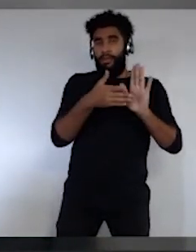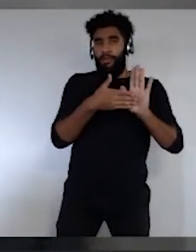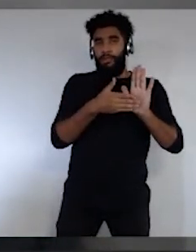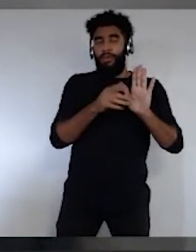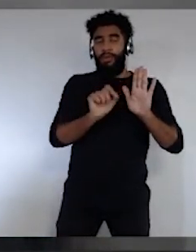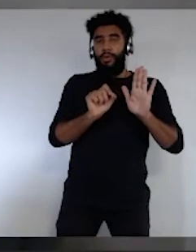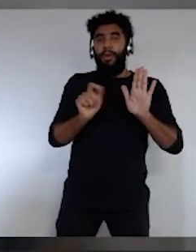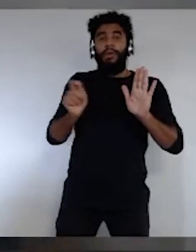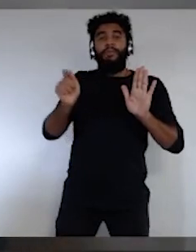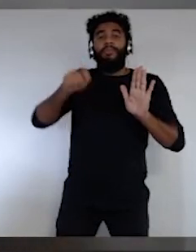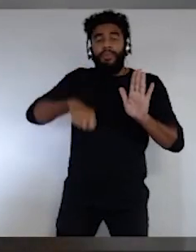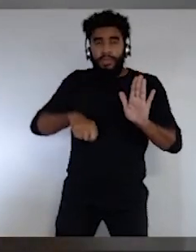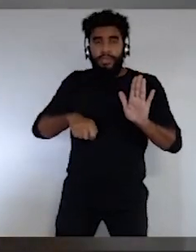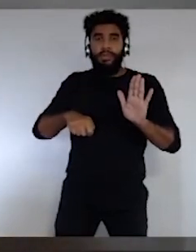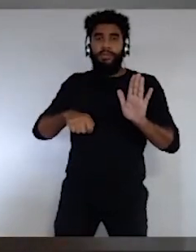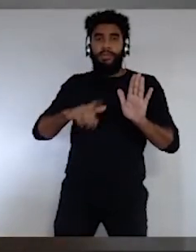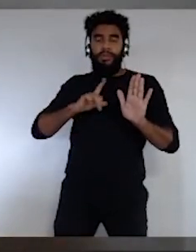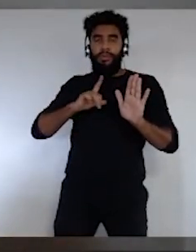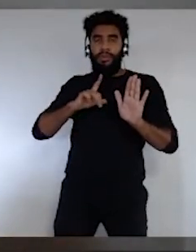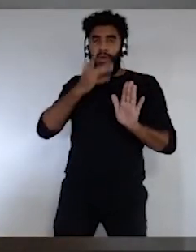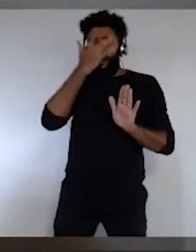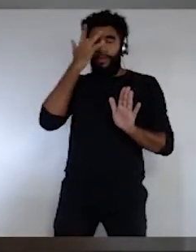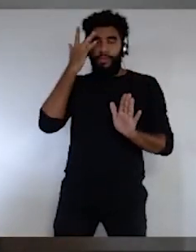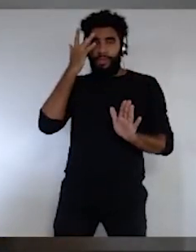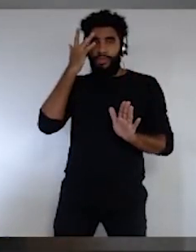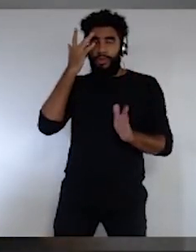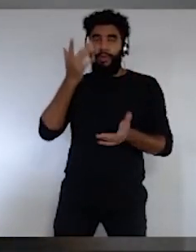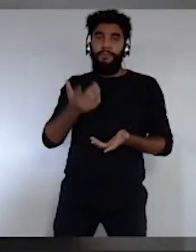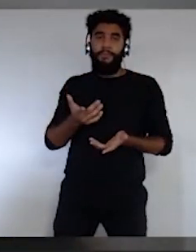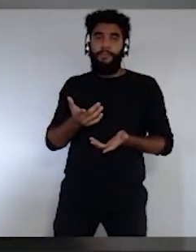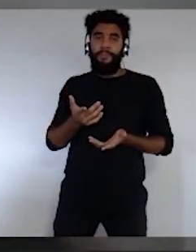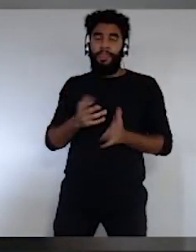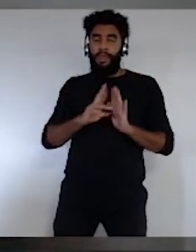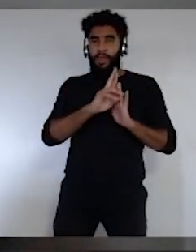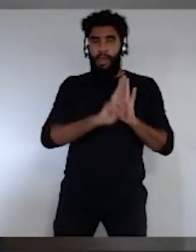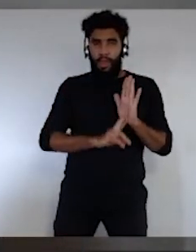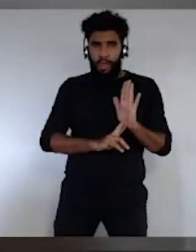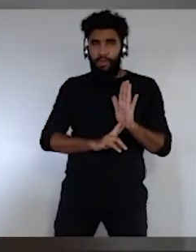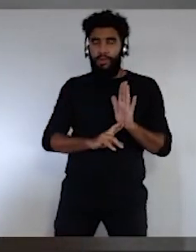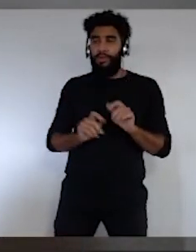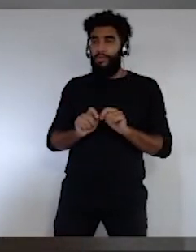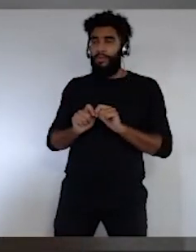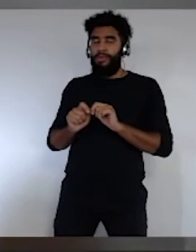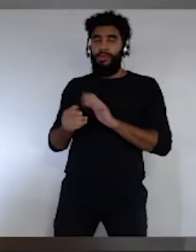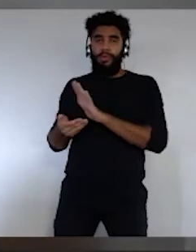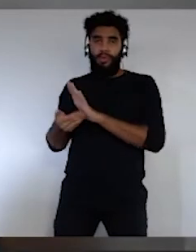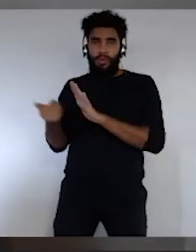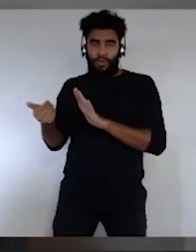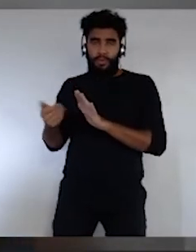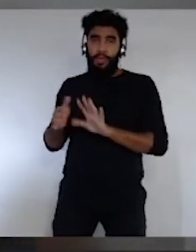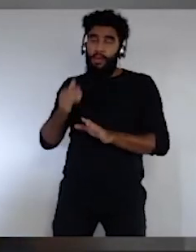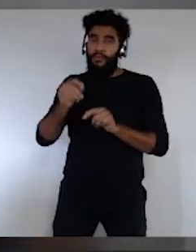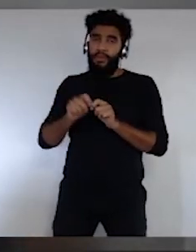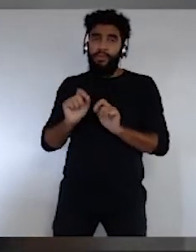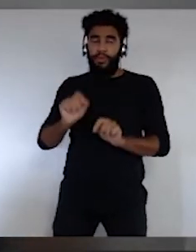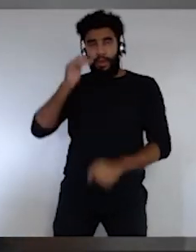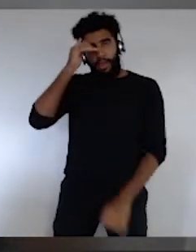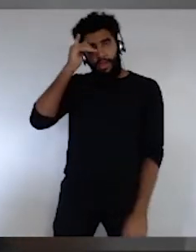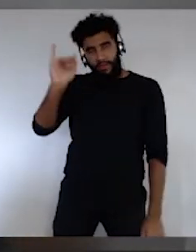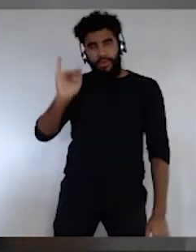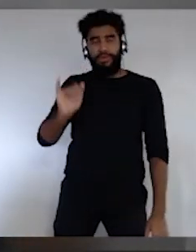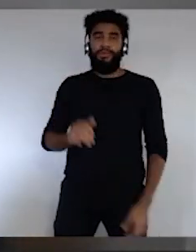foi gerando um problema, porque aí veio a súmula 400, que nós antigos lembramos, né? Quer dizer, a súmula 400, o que é?